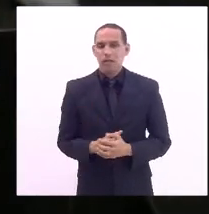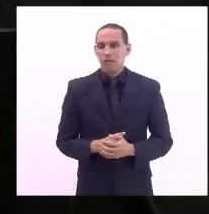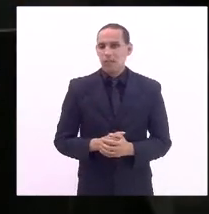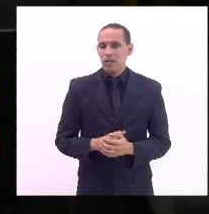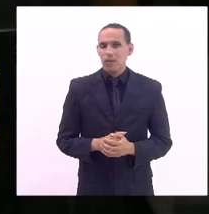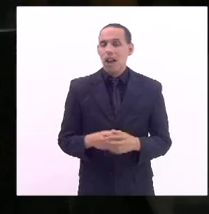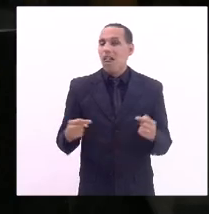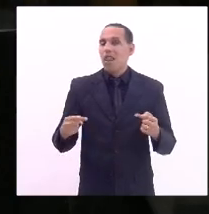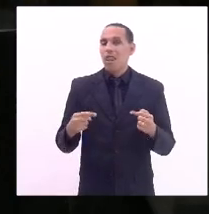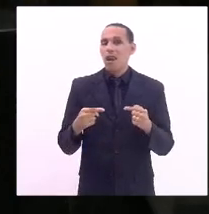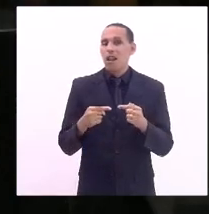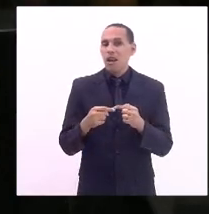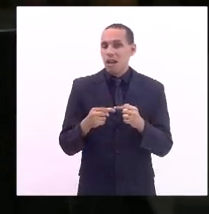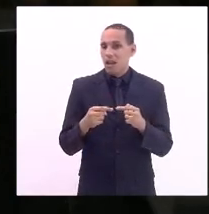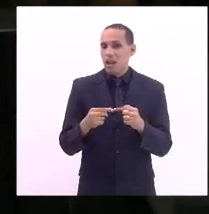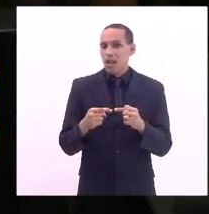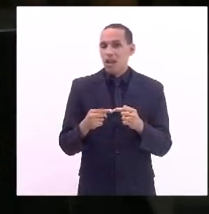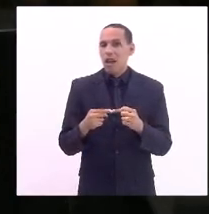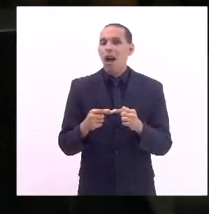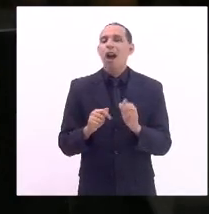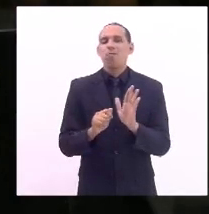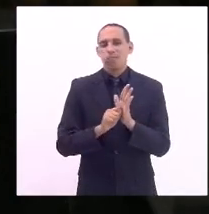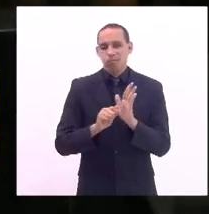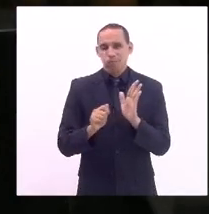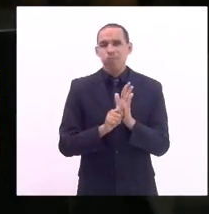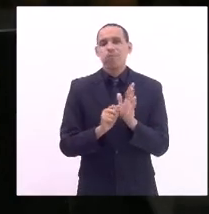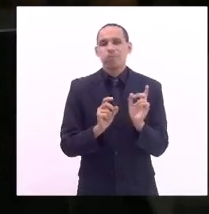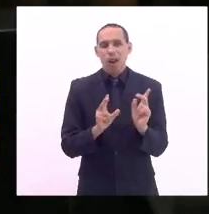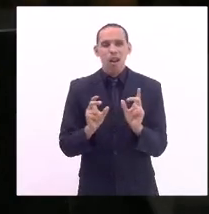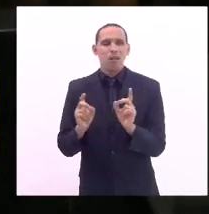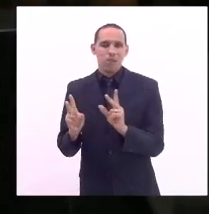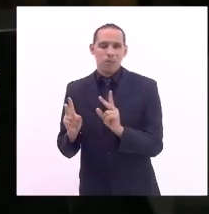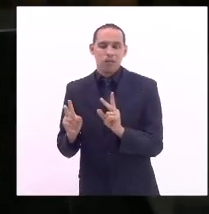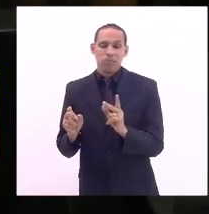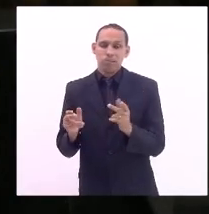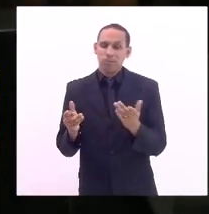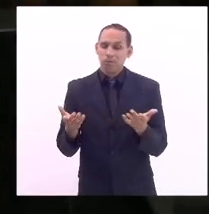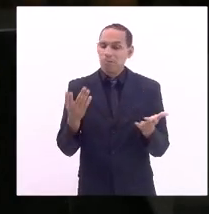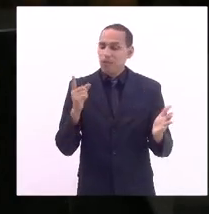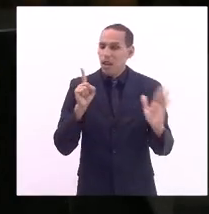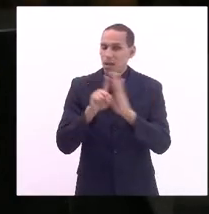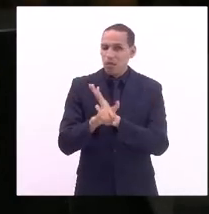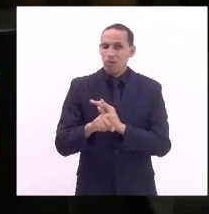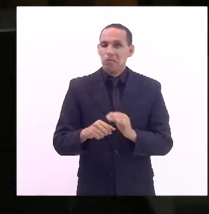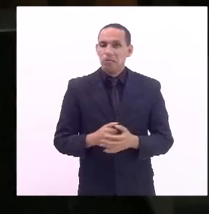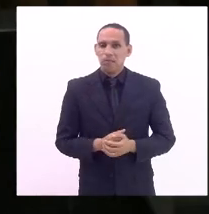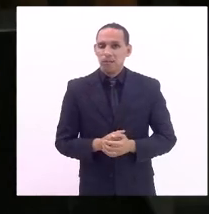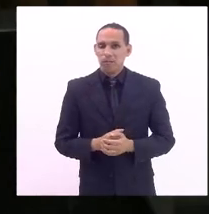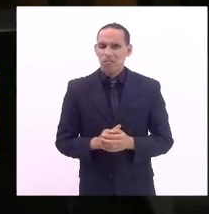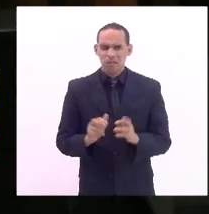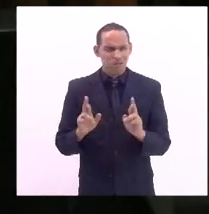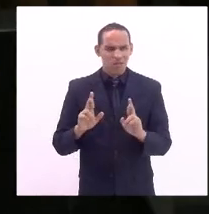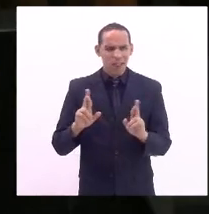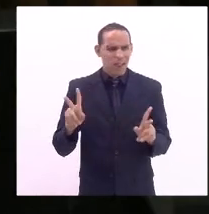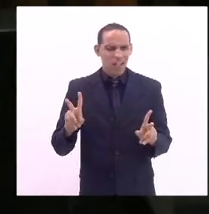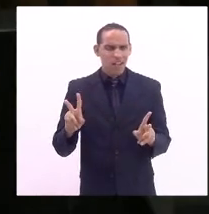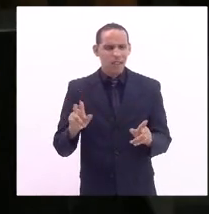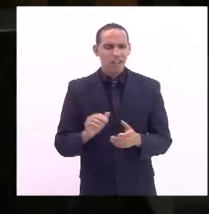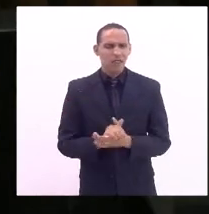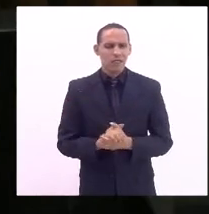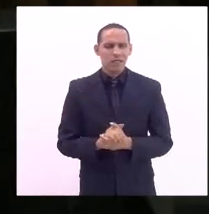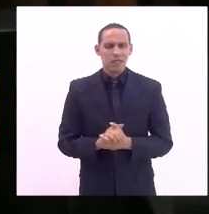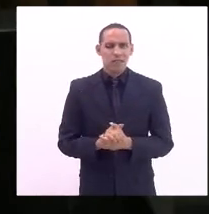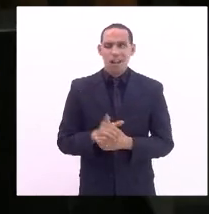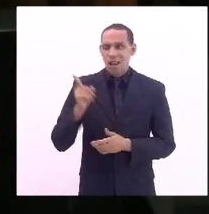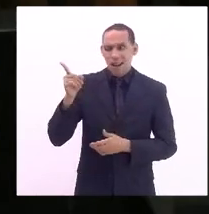ao próprio narcotráfico. E eu pergunto, é diferente do que está acontecendo